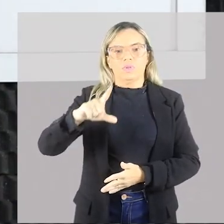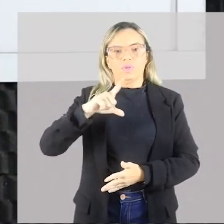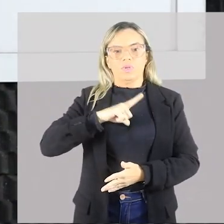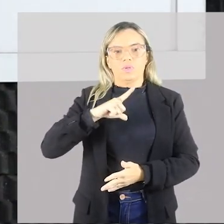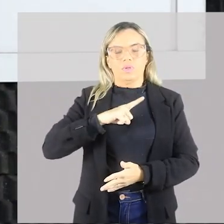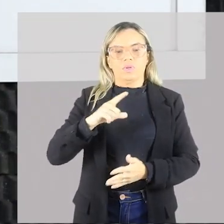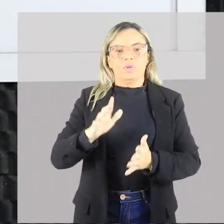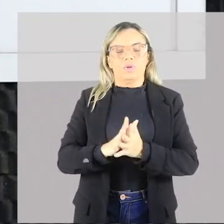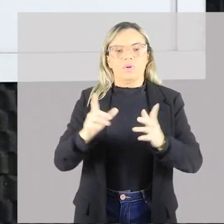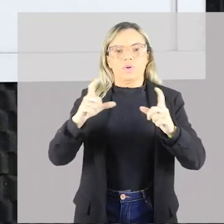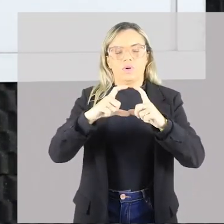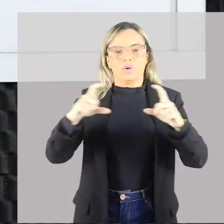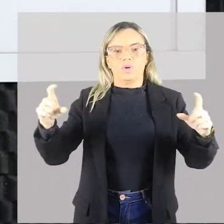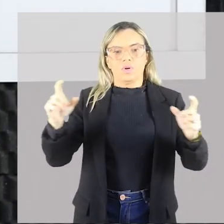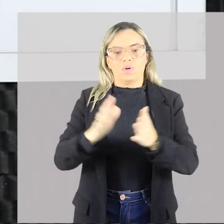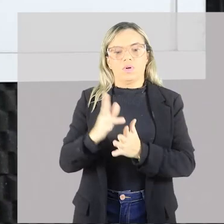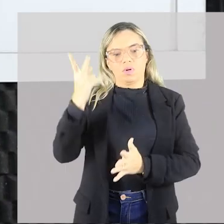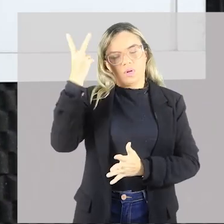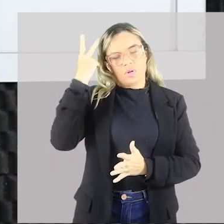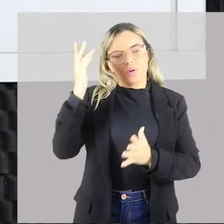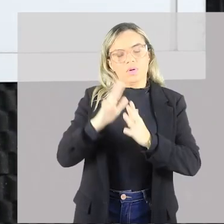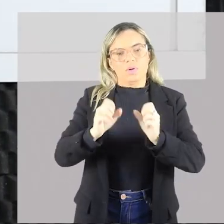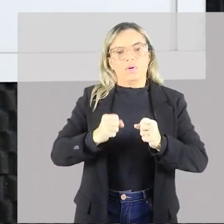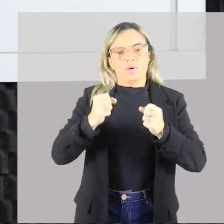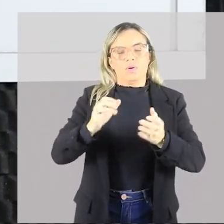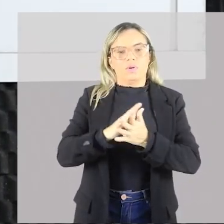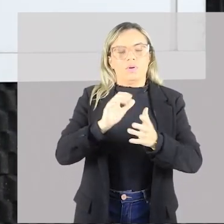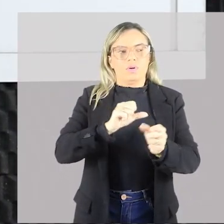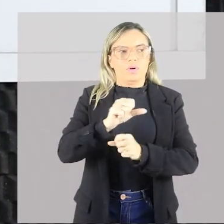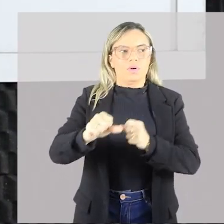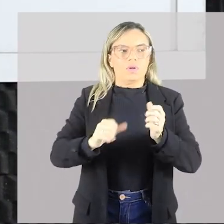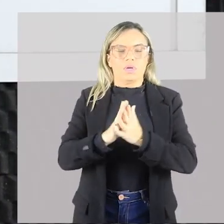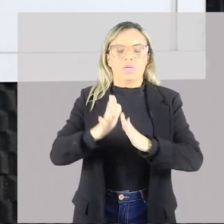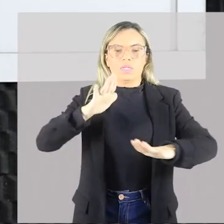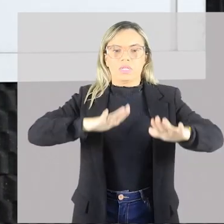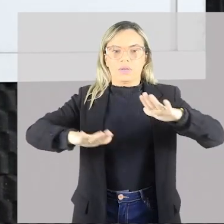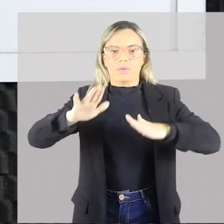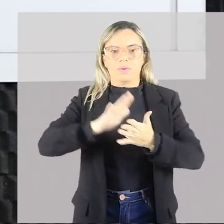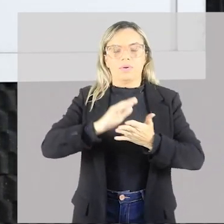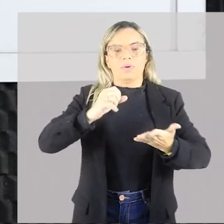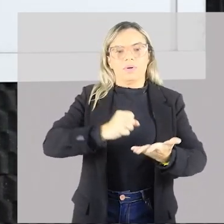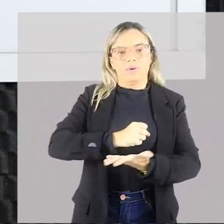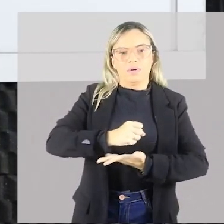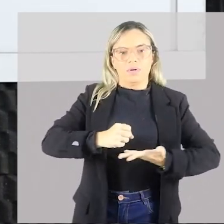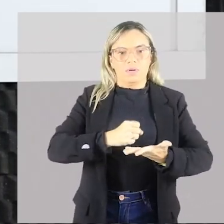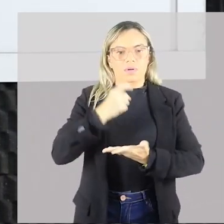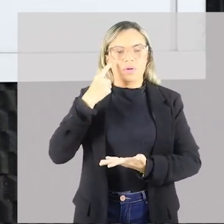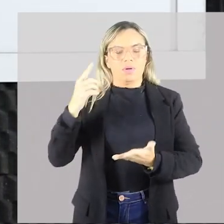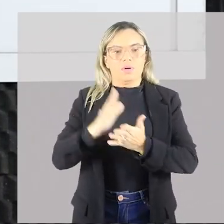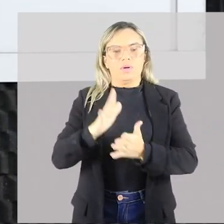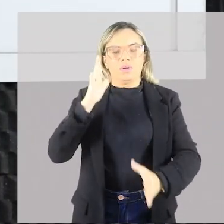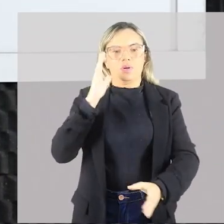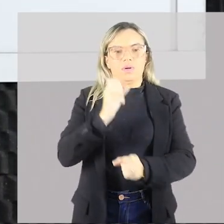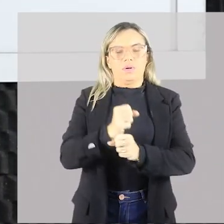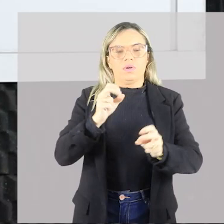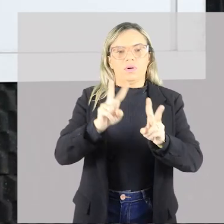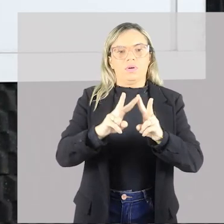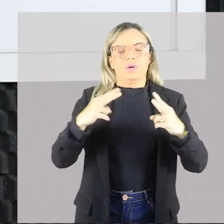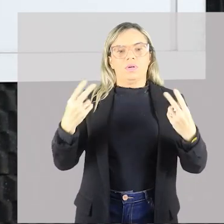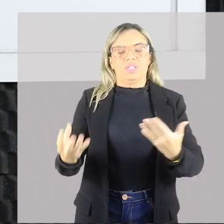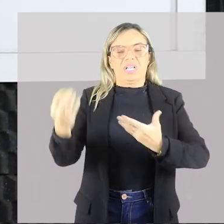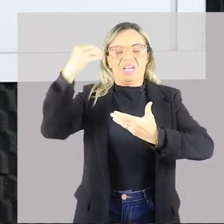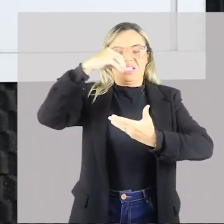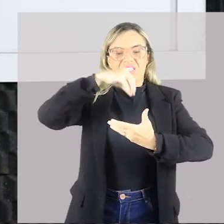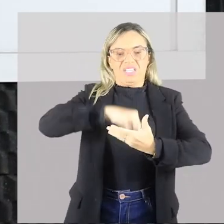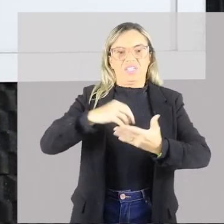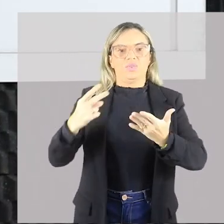o prisma é uma figura que pode mudar, né? Depende da base. Então, para você calcular o volume, que é a parte interna,